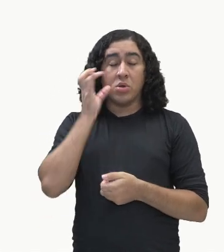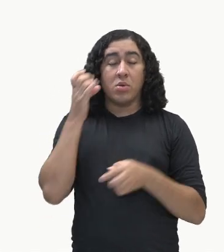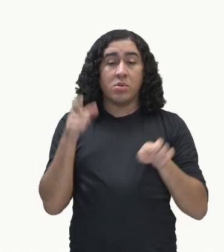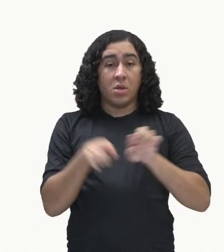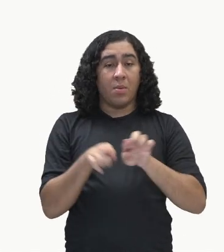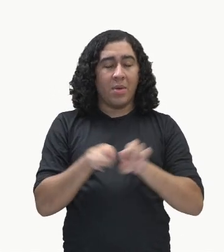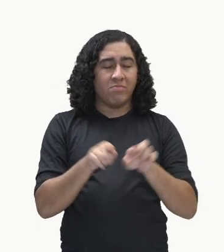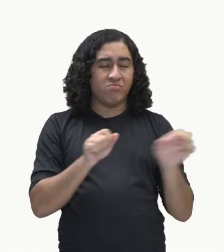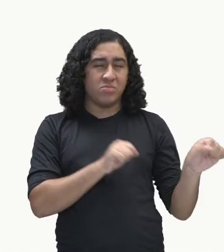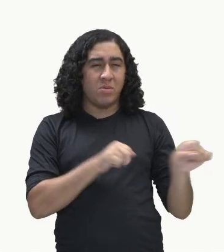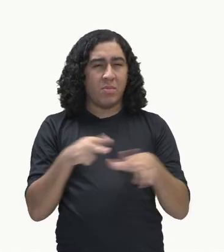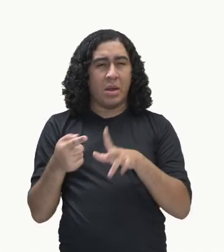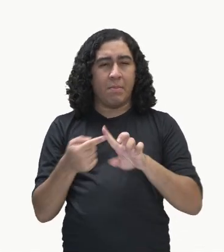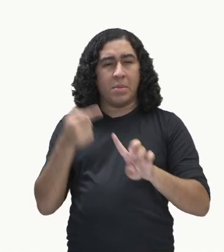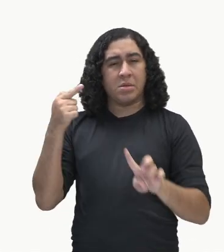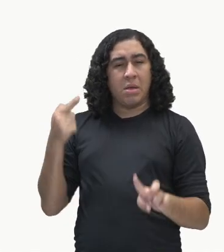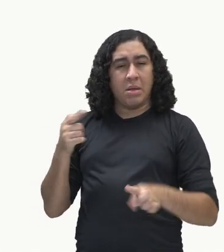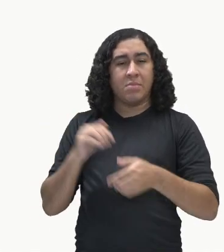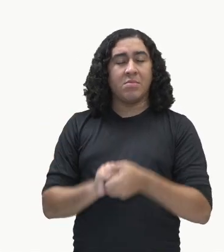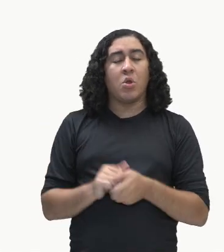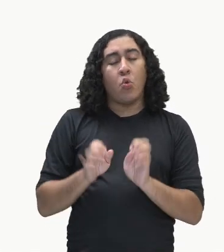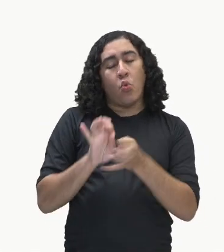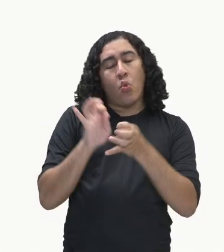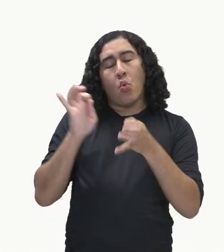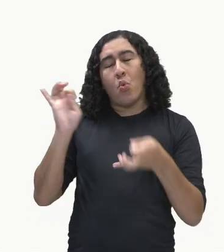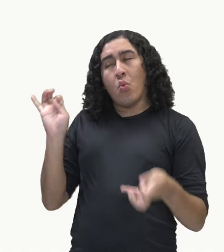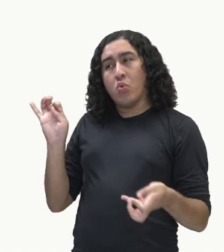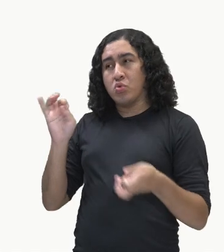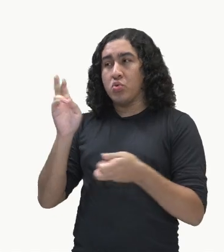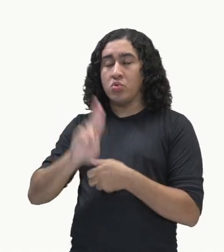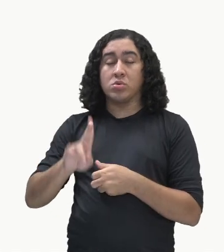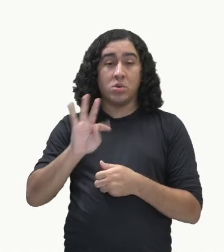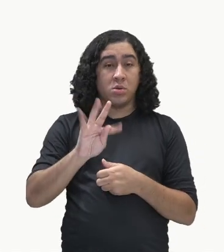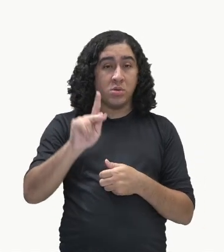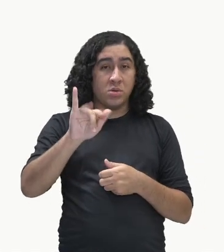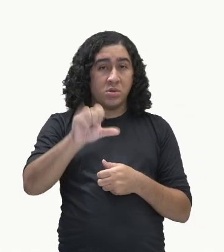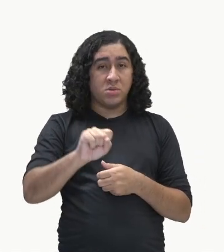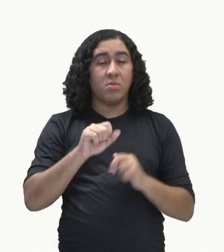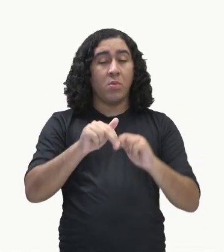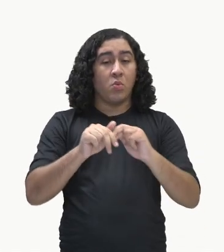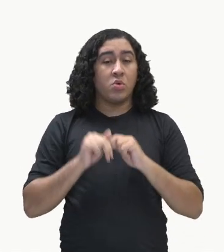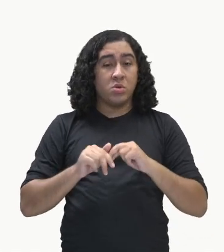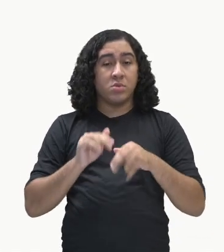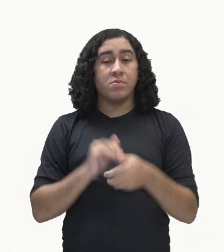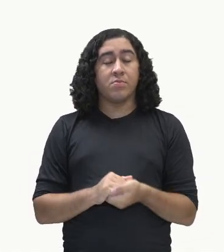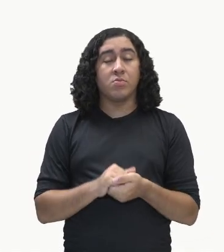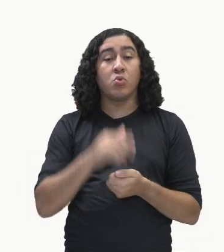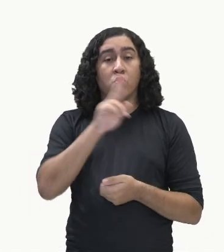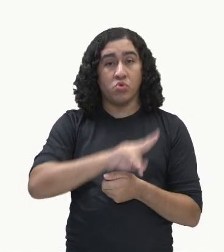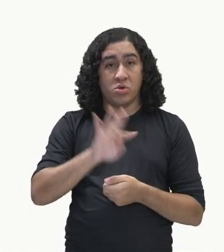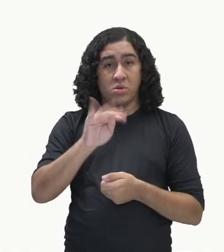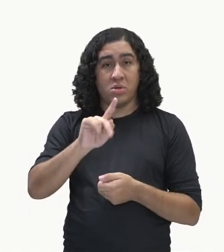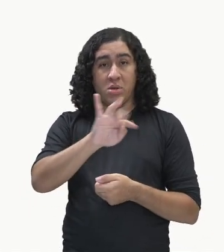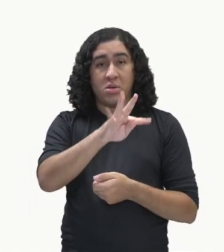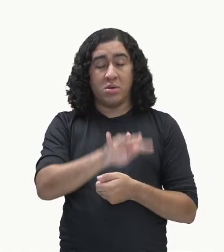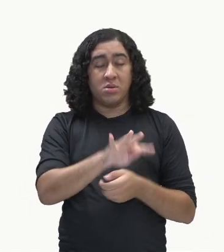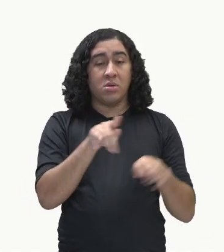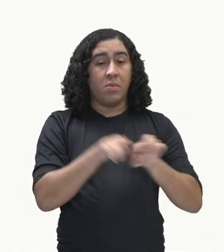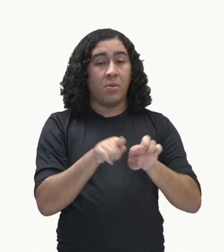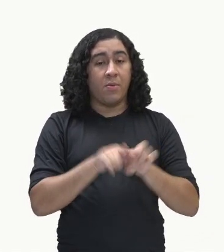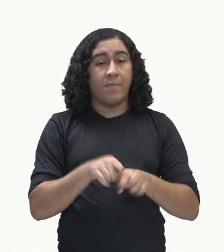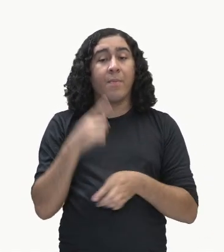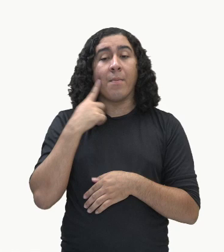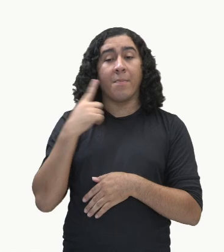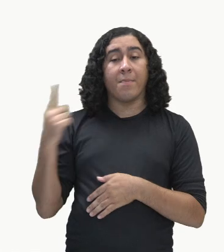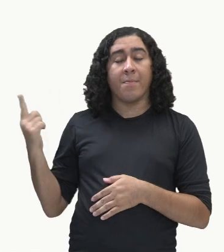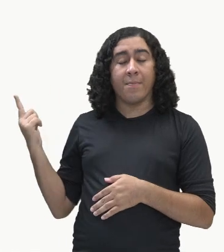uma semana. Então, é distante no tempo. Eu não poderia utilizar o this. E, portanto, corretamente sendo utilizado o that aqui. And do you